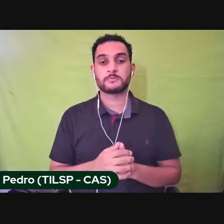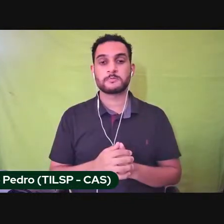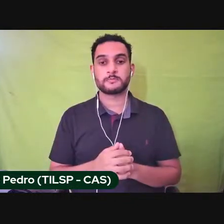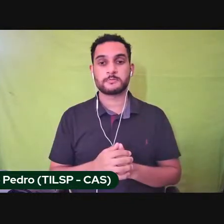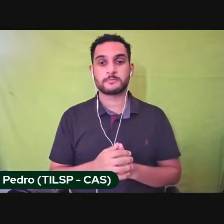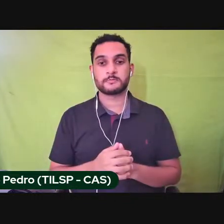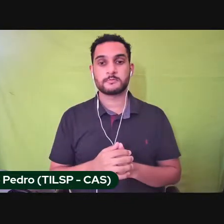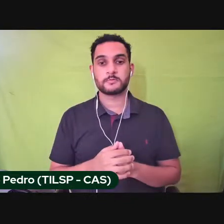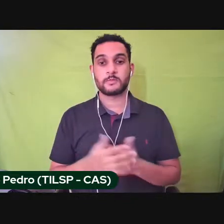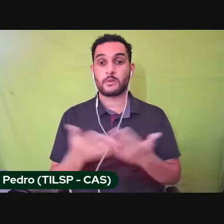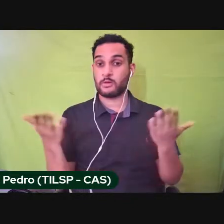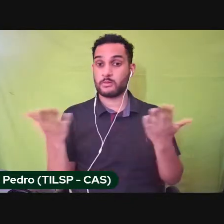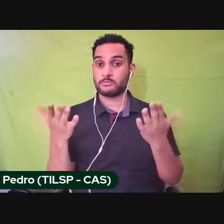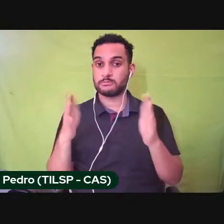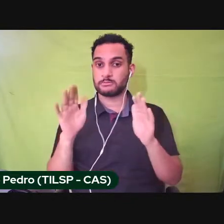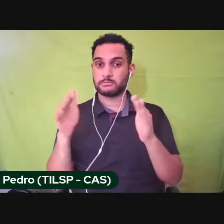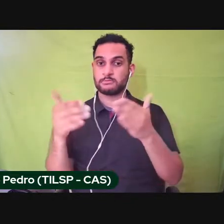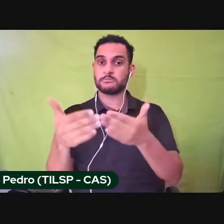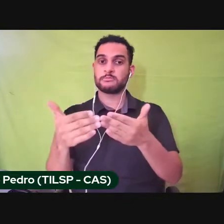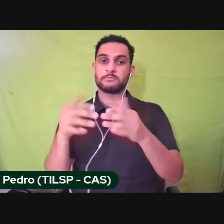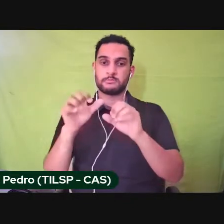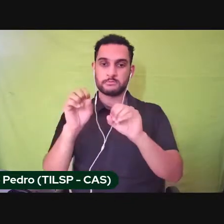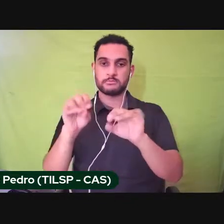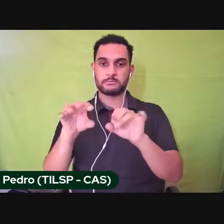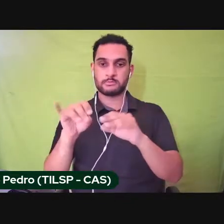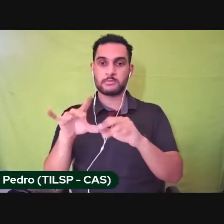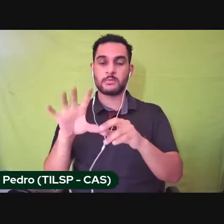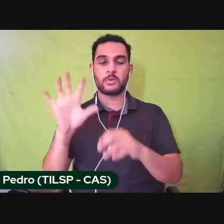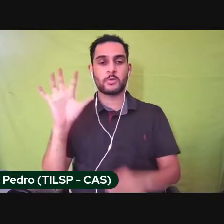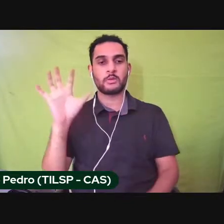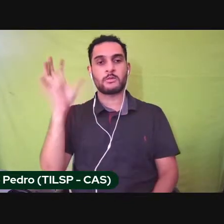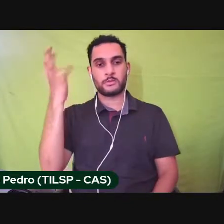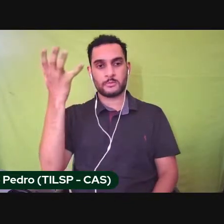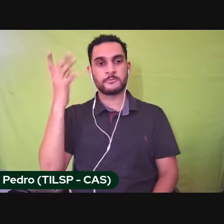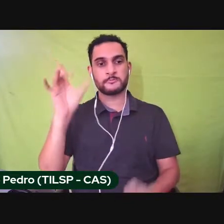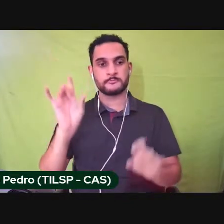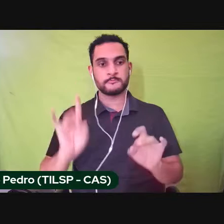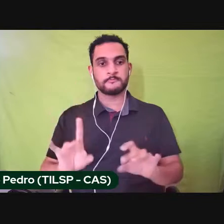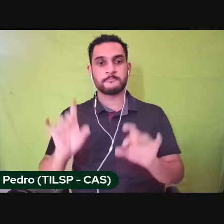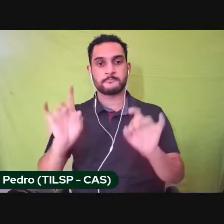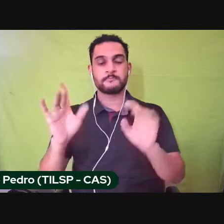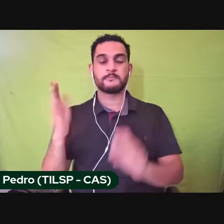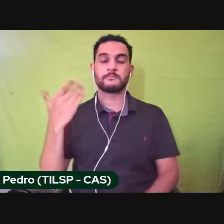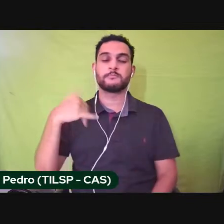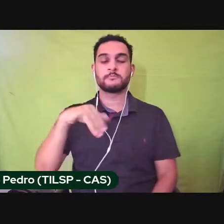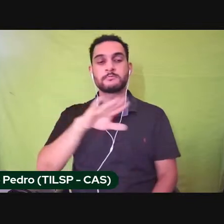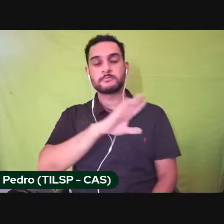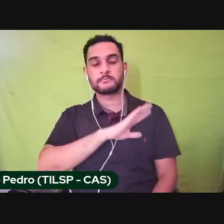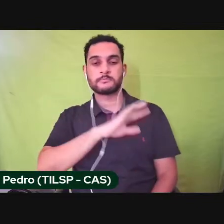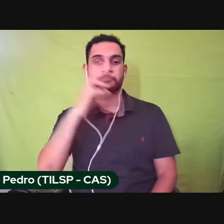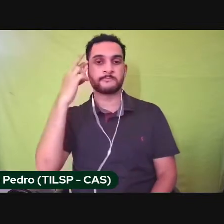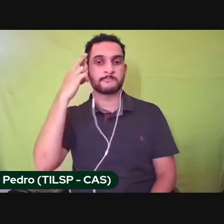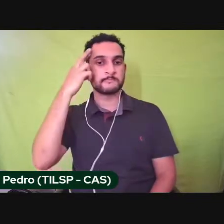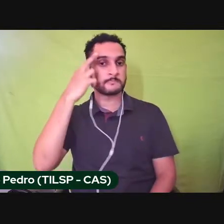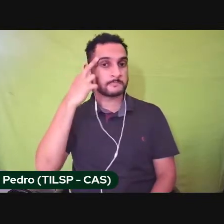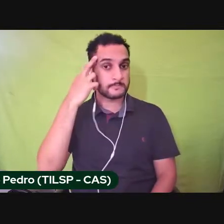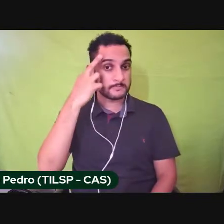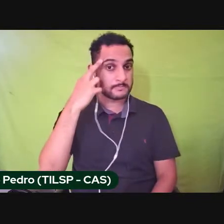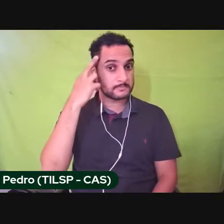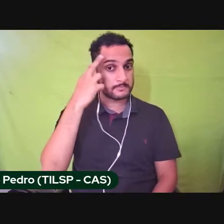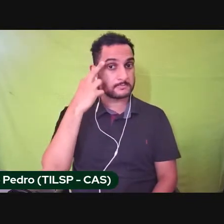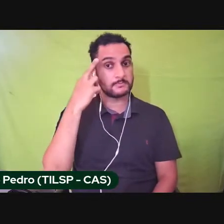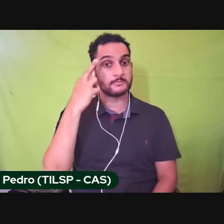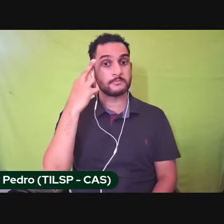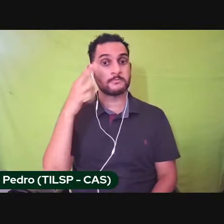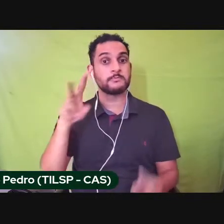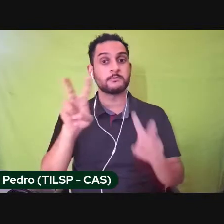à educação, é um momento propício de nós fazermos uma reflexão sobre